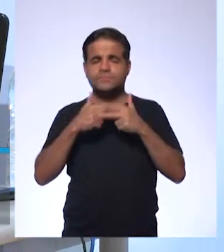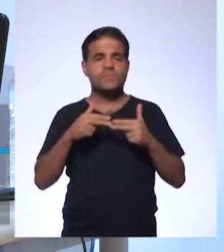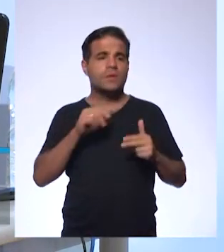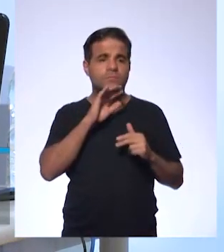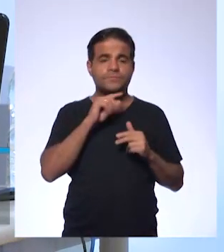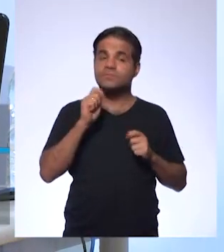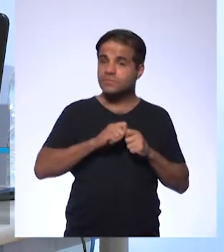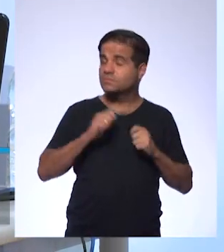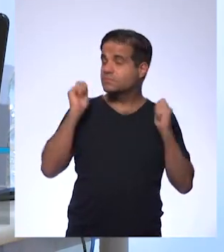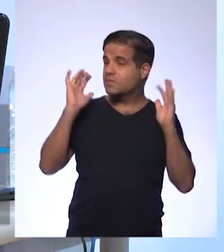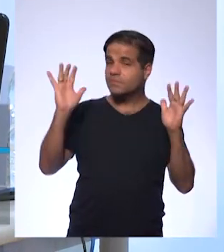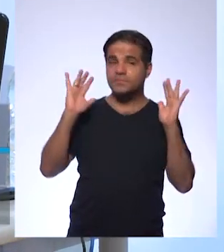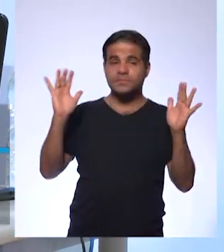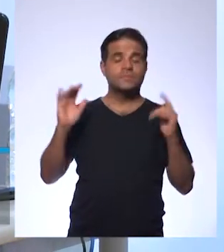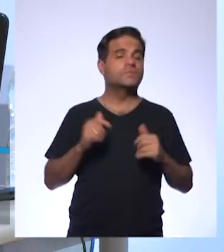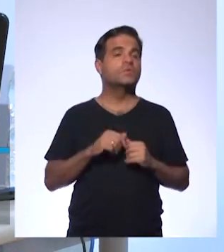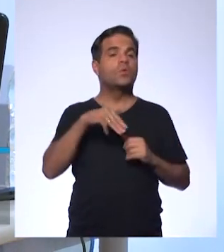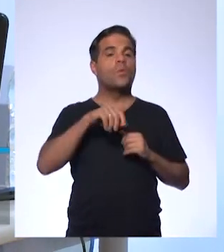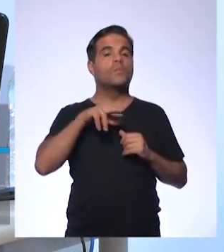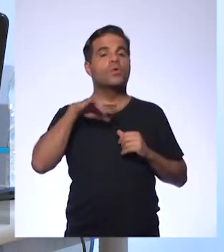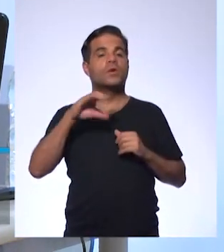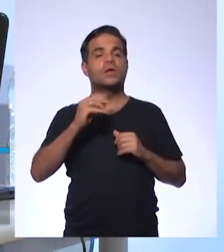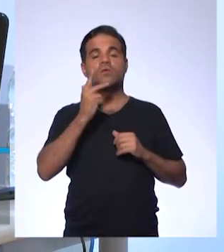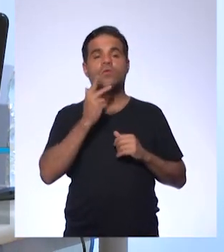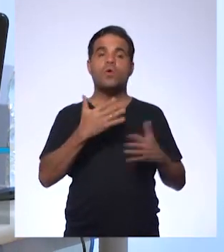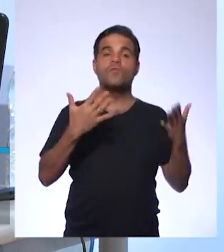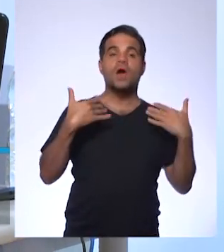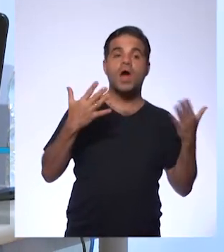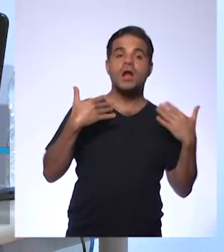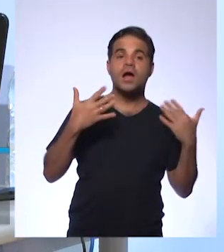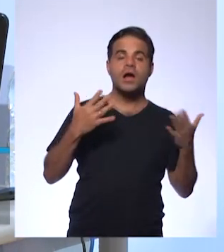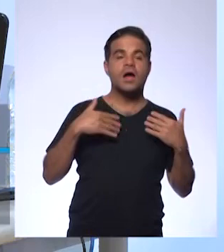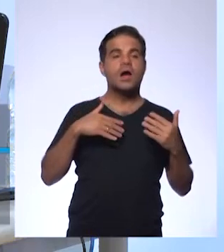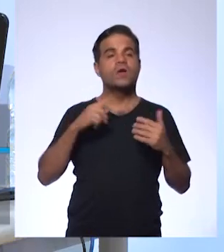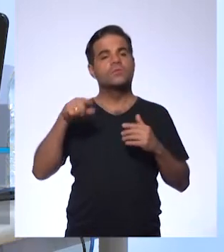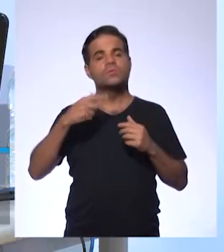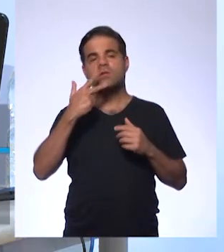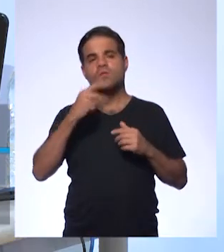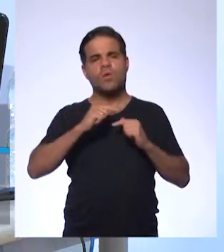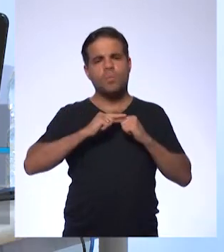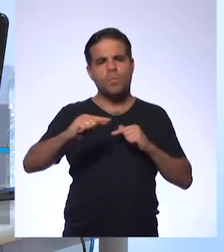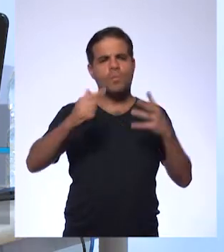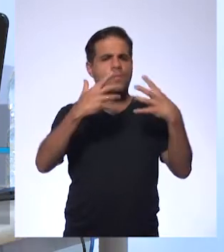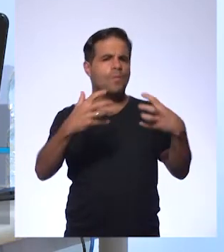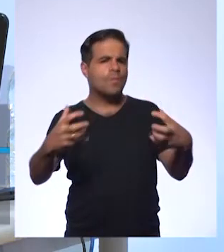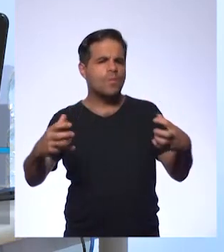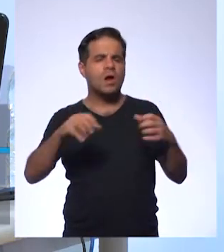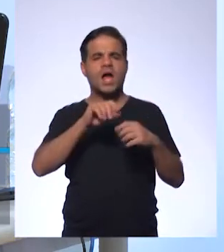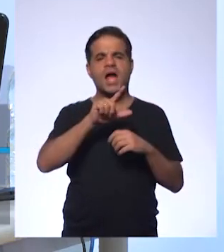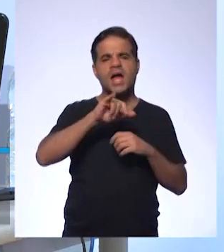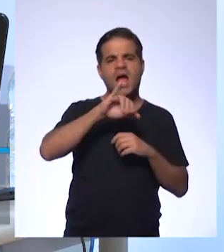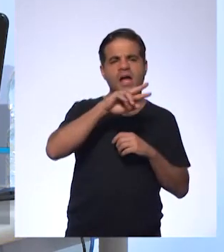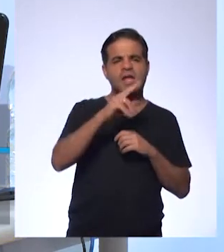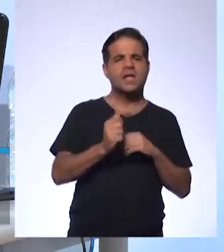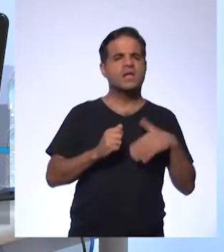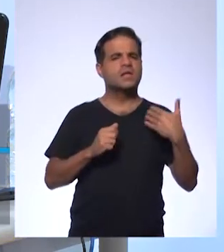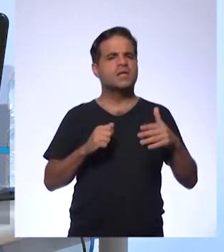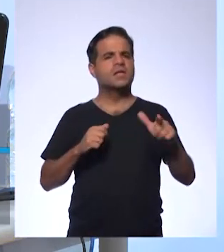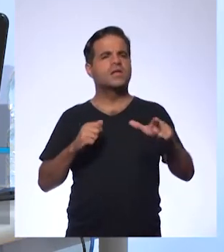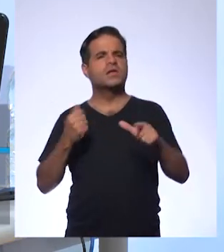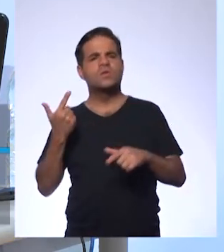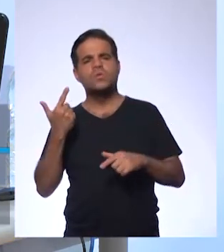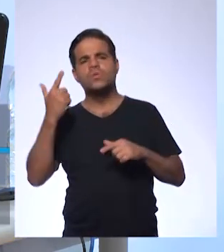outra reflexão. O Murilo pensou em verão e depois em deserto, uma ilha e uma ilha